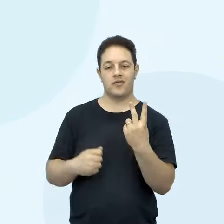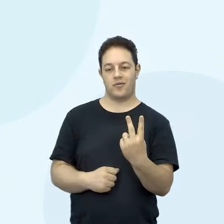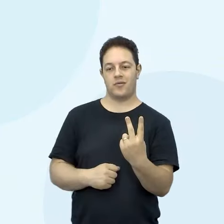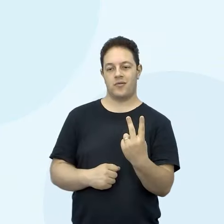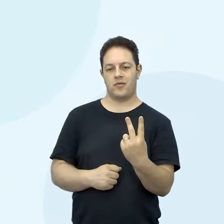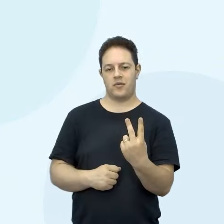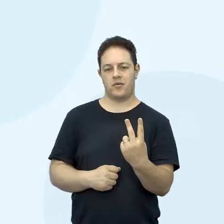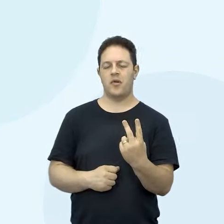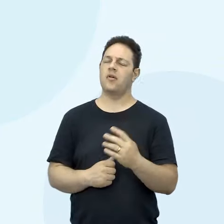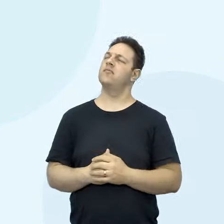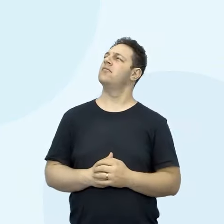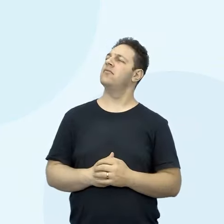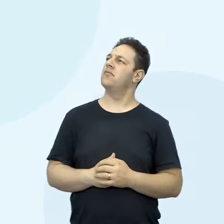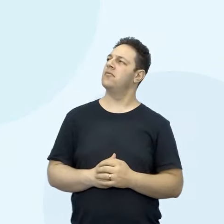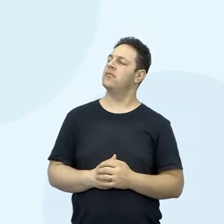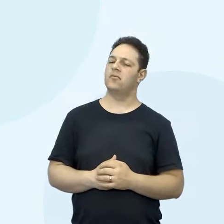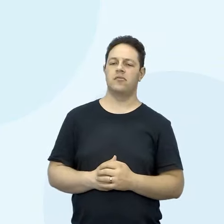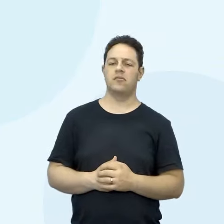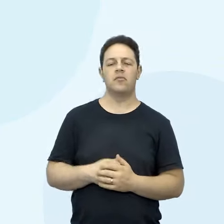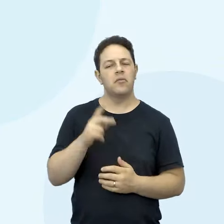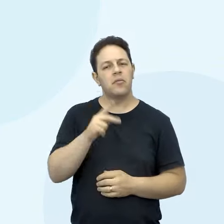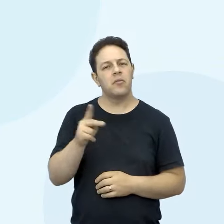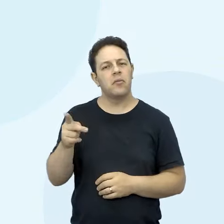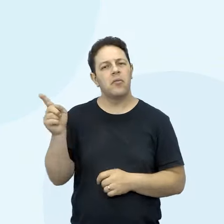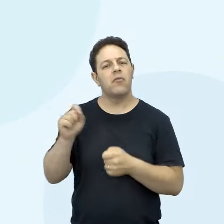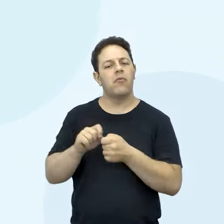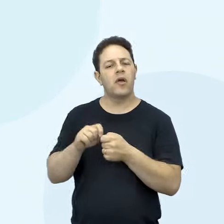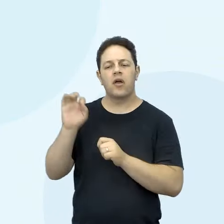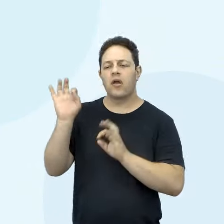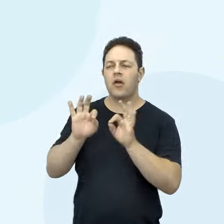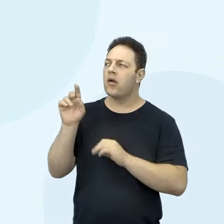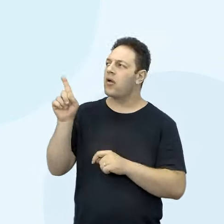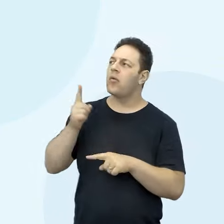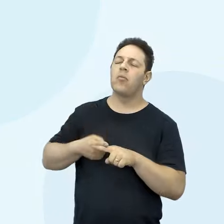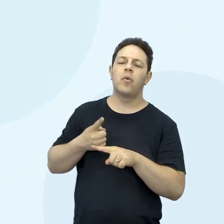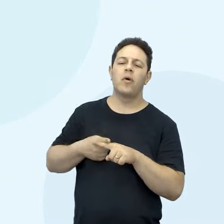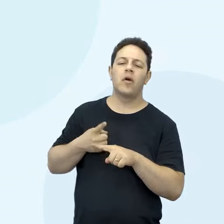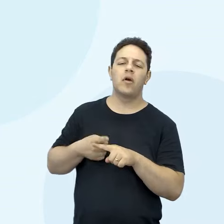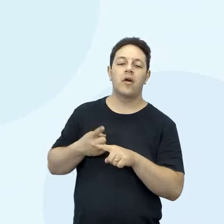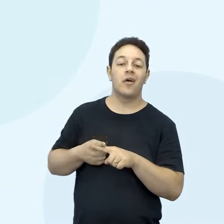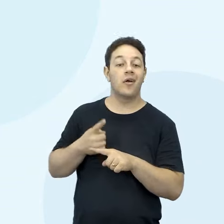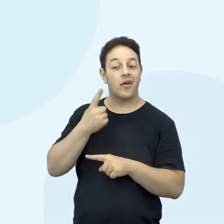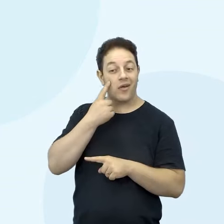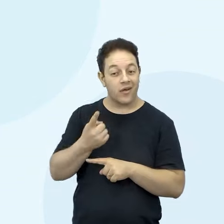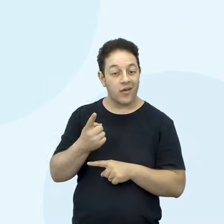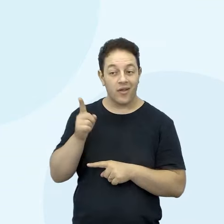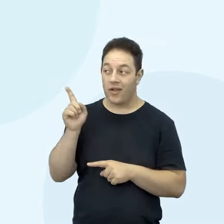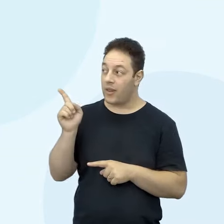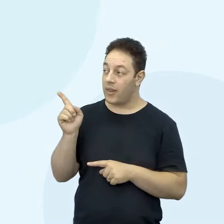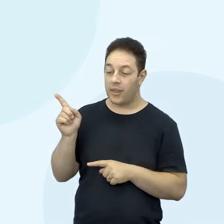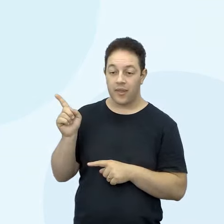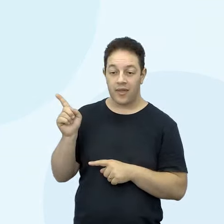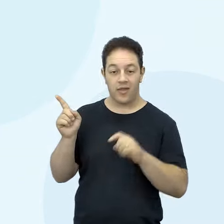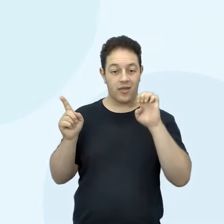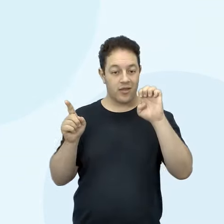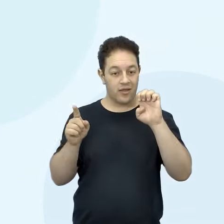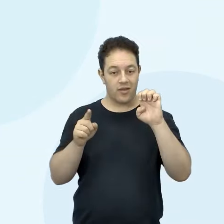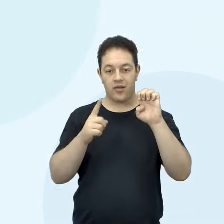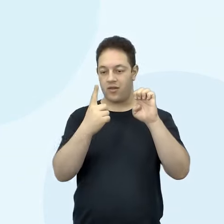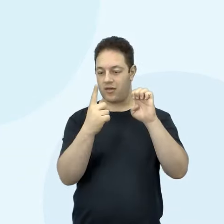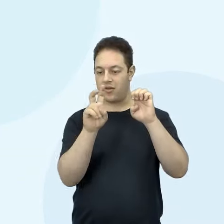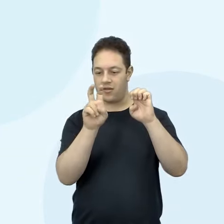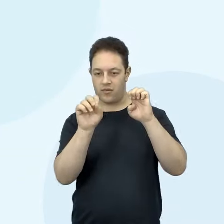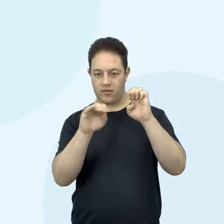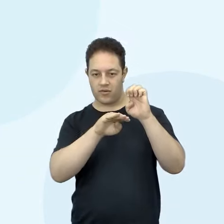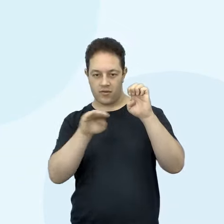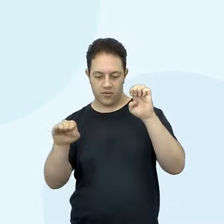2. Mas por que você fez isso? Ó, porque agora eu tenho uma semelhança entre essa equação aqui, ó, que é